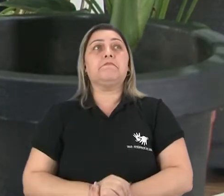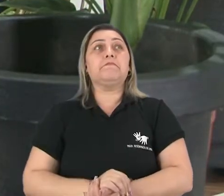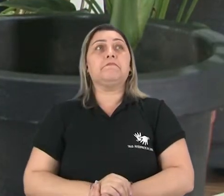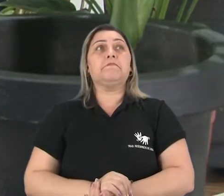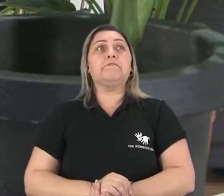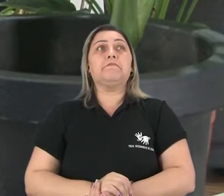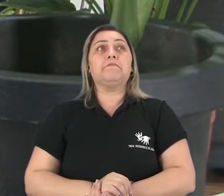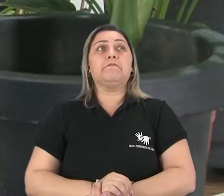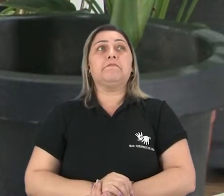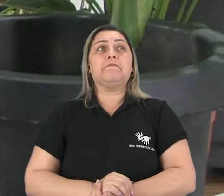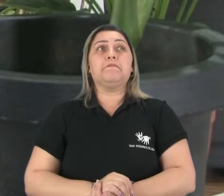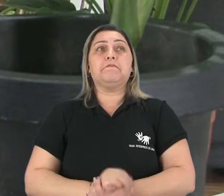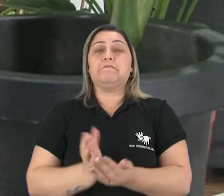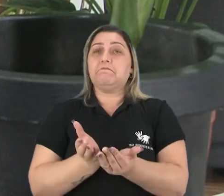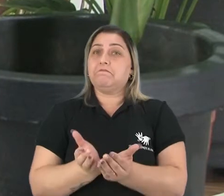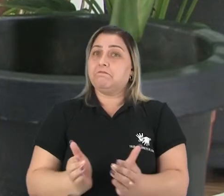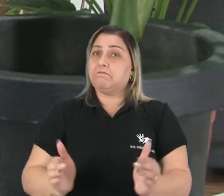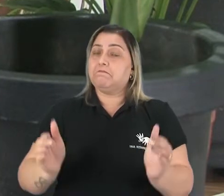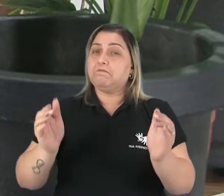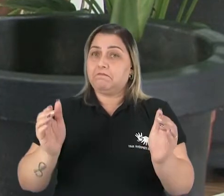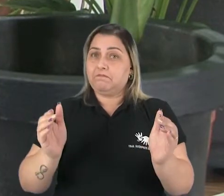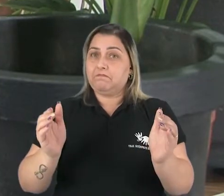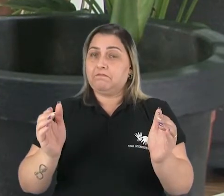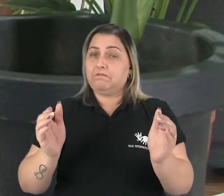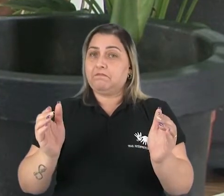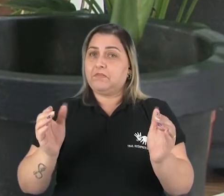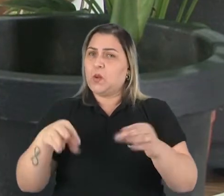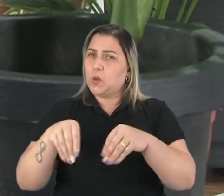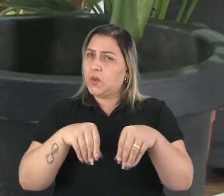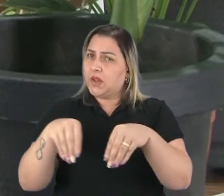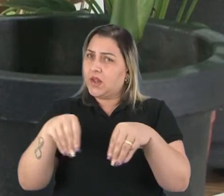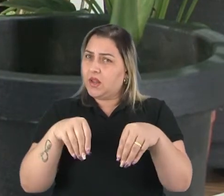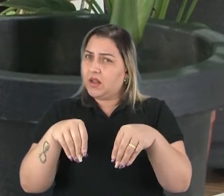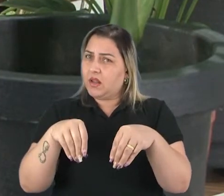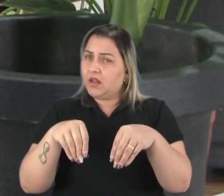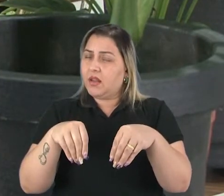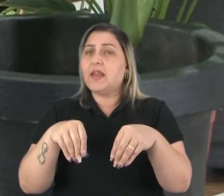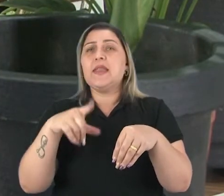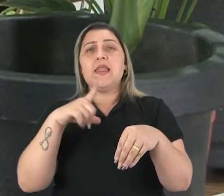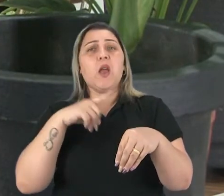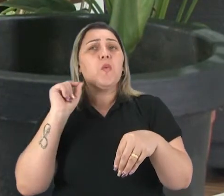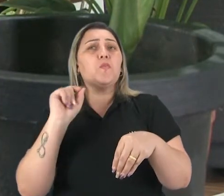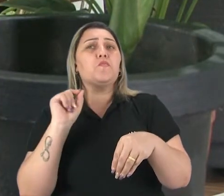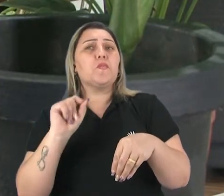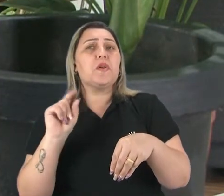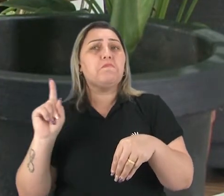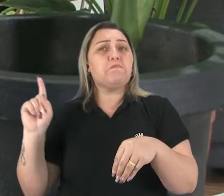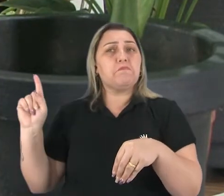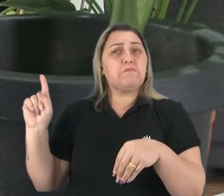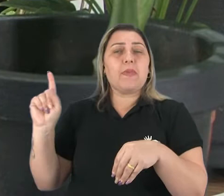ela não está num vaso com terra. Ela tem o quê?